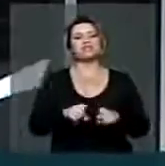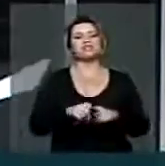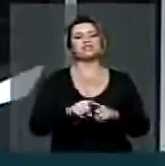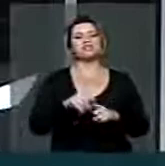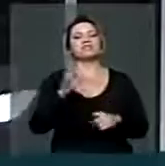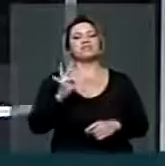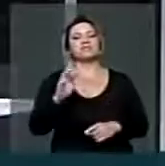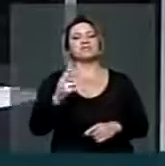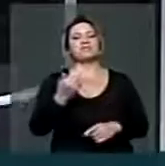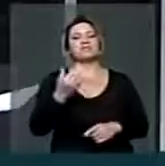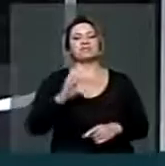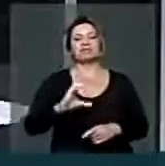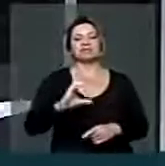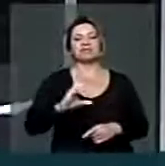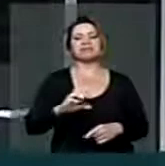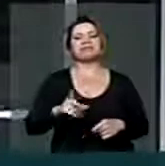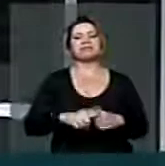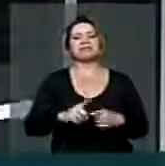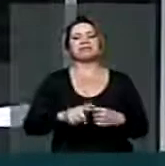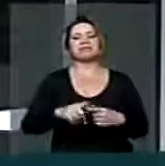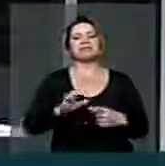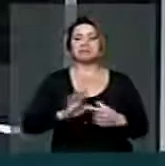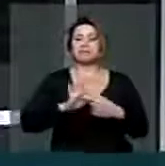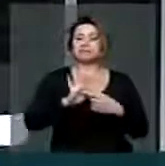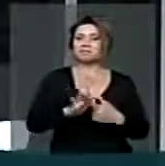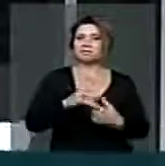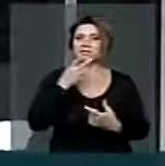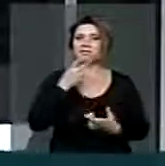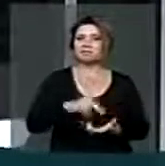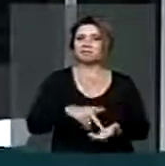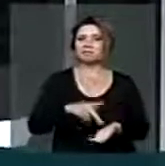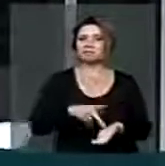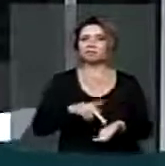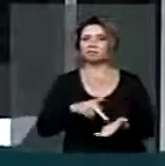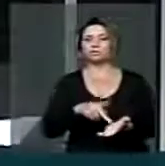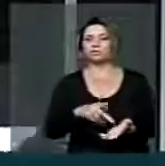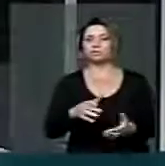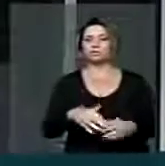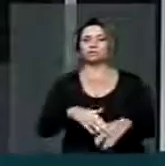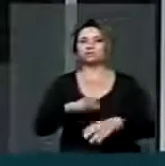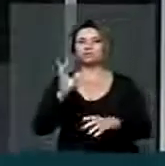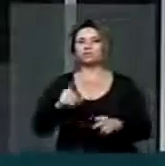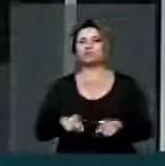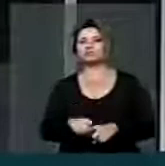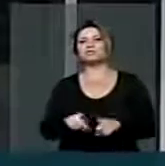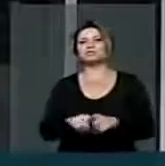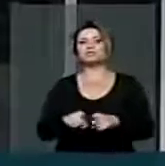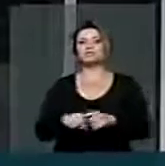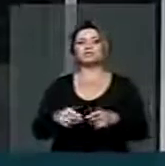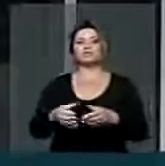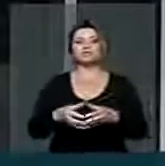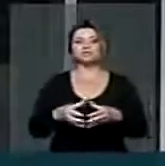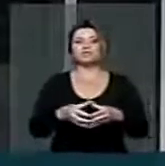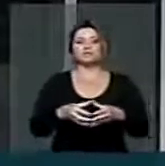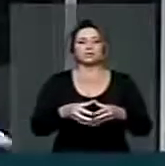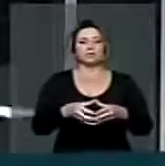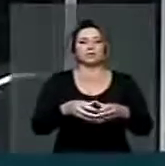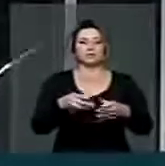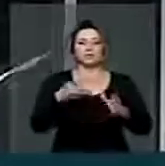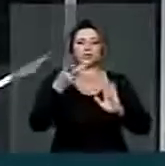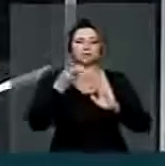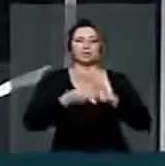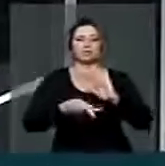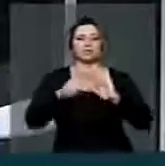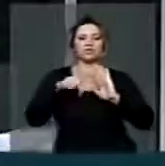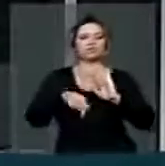infelizmente acabam sendo muitas vezes fundamentais para também dar maioria parlamentar para o nosso projeto dentro